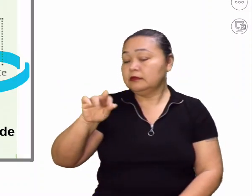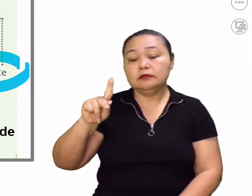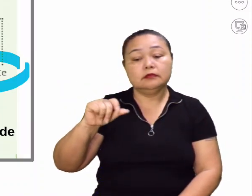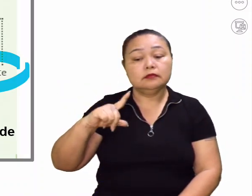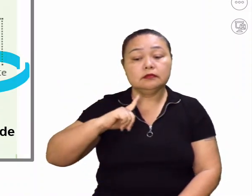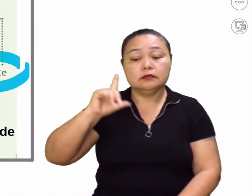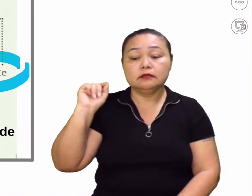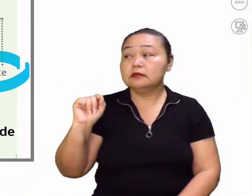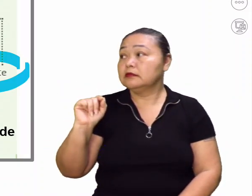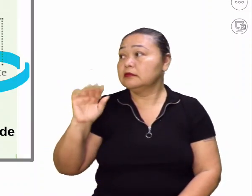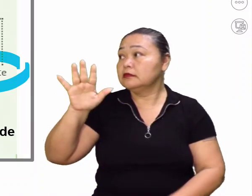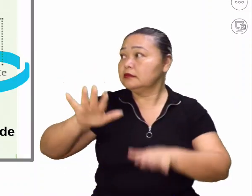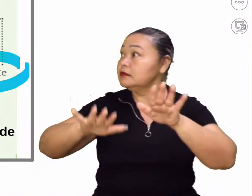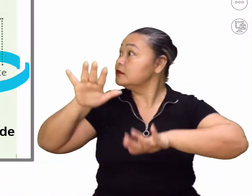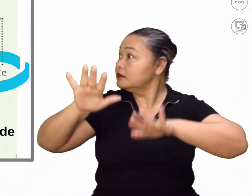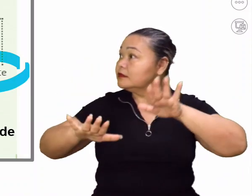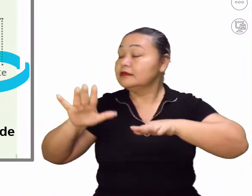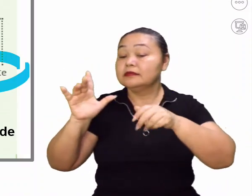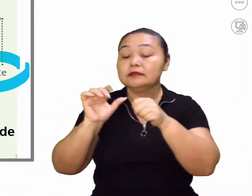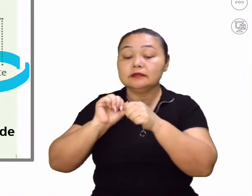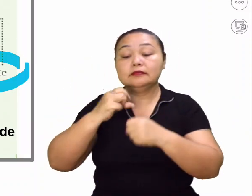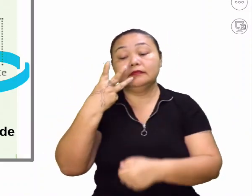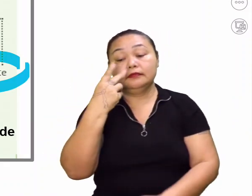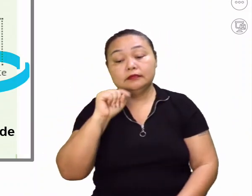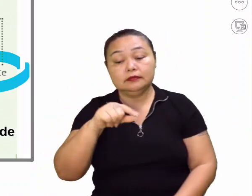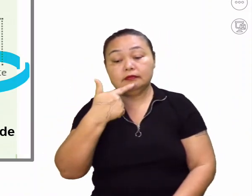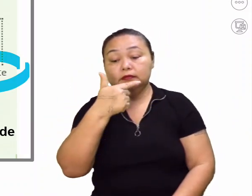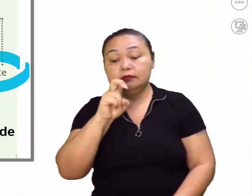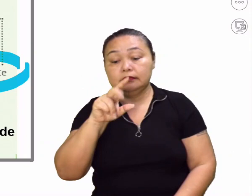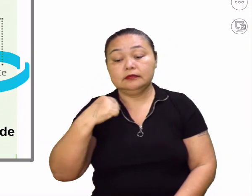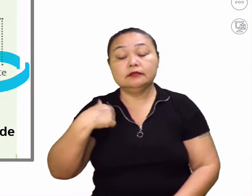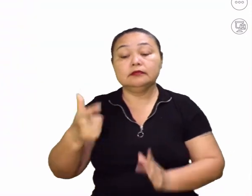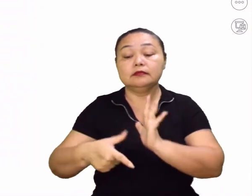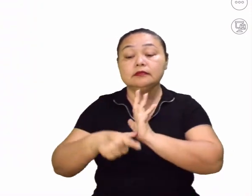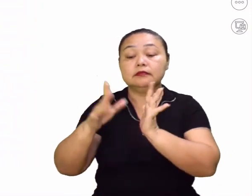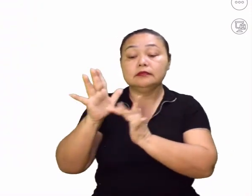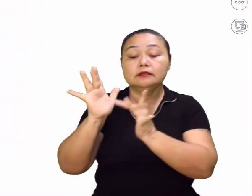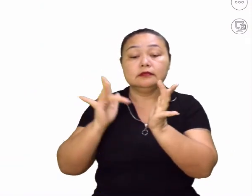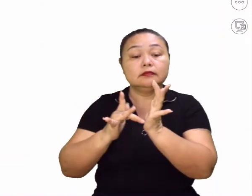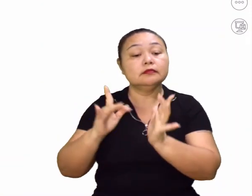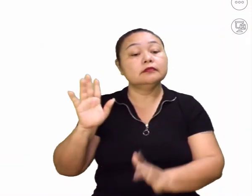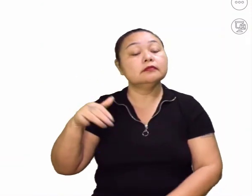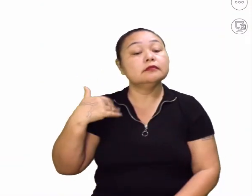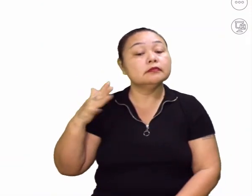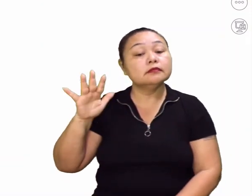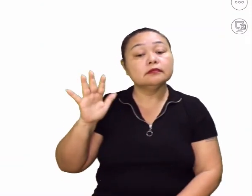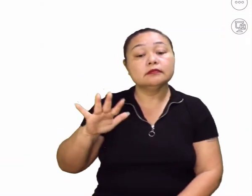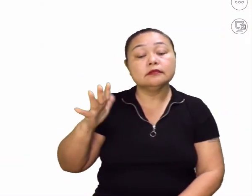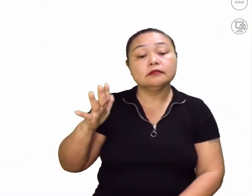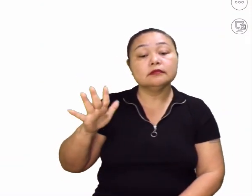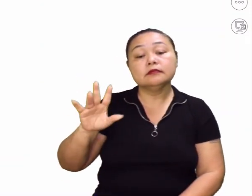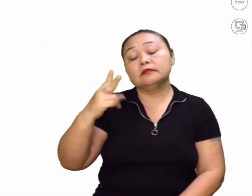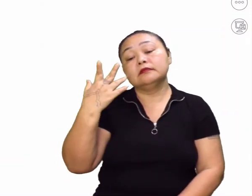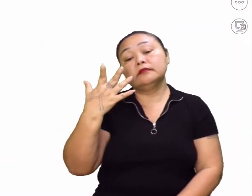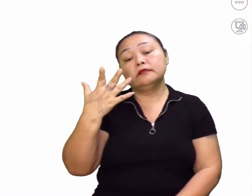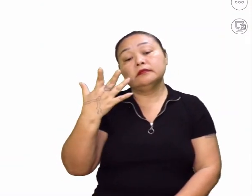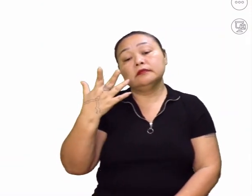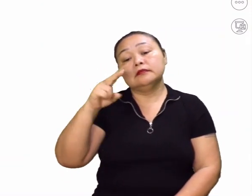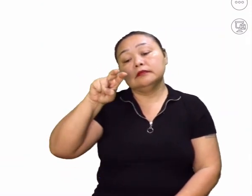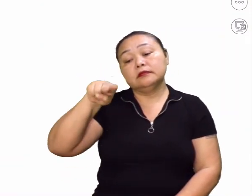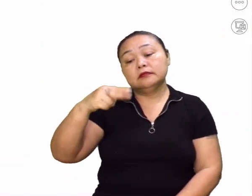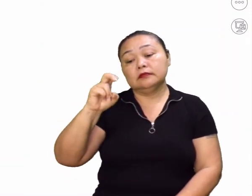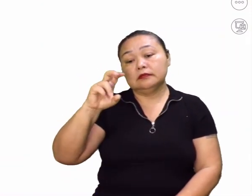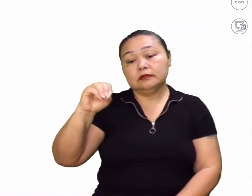de aproximadamente aí 3.000 a 2.500 anos antes de Cristo. Beleza. Por volta do ano